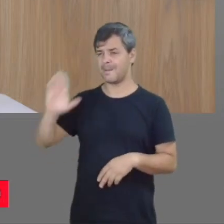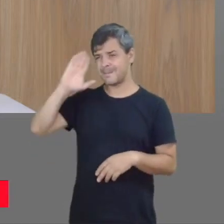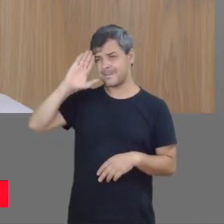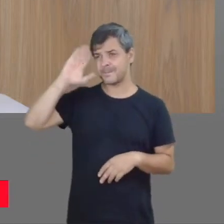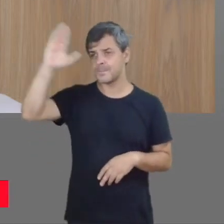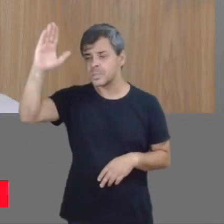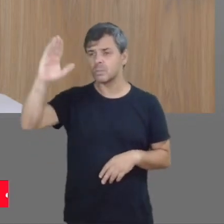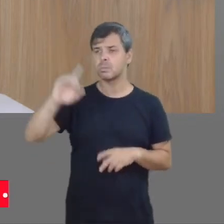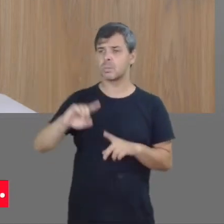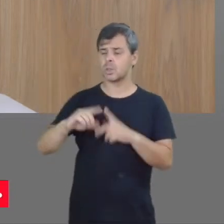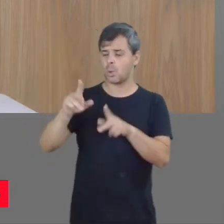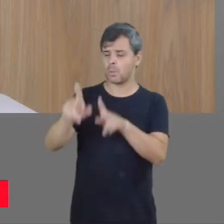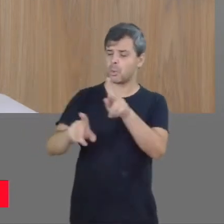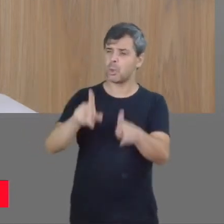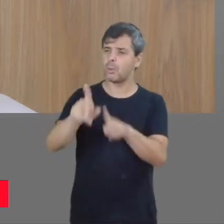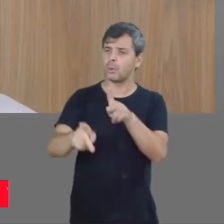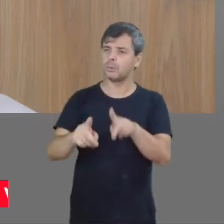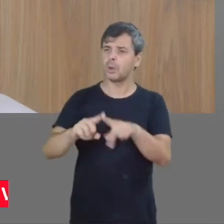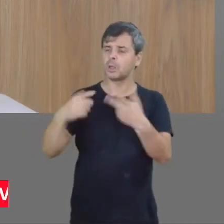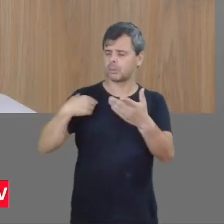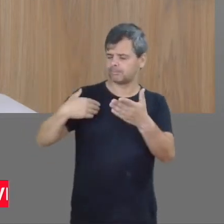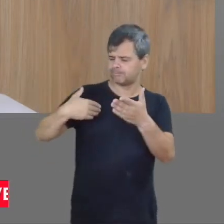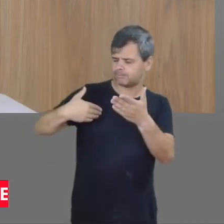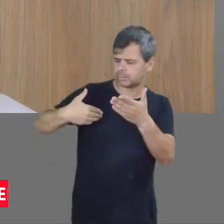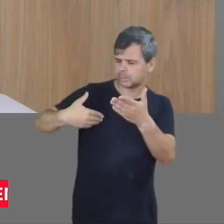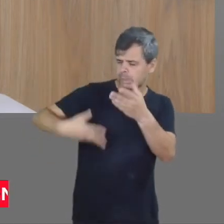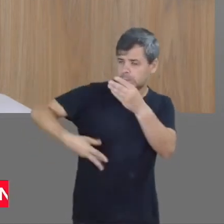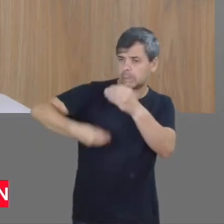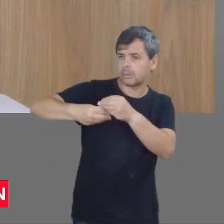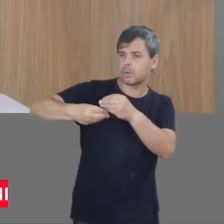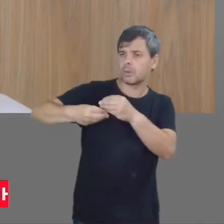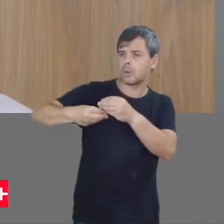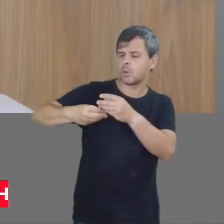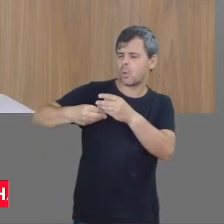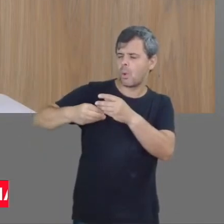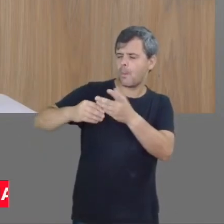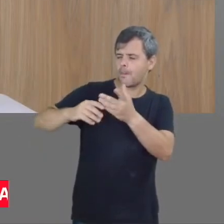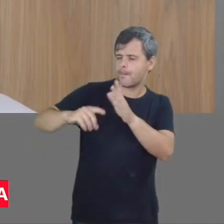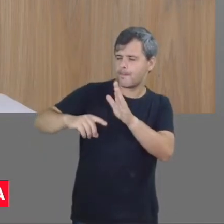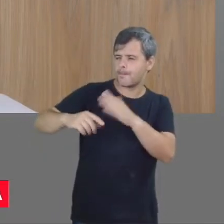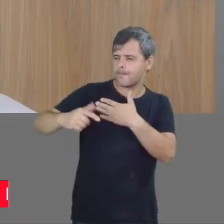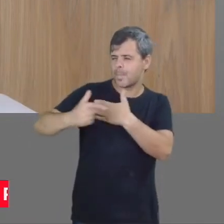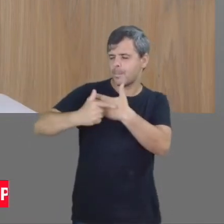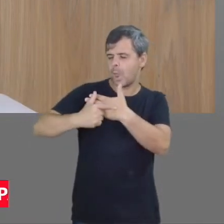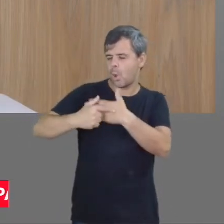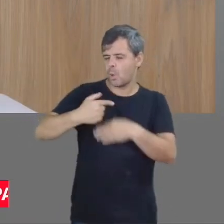principais demandas da população aí que convergem muito com o modo petista de governar?